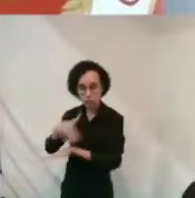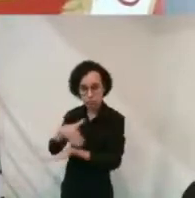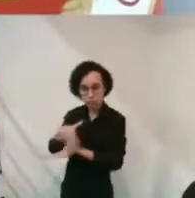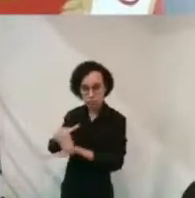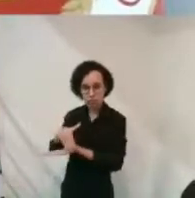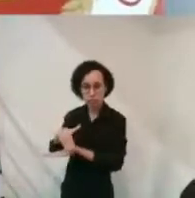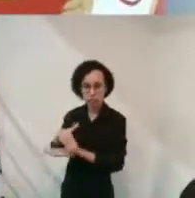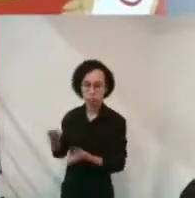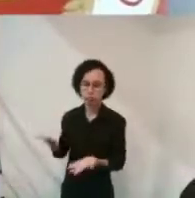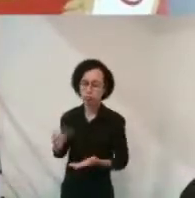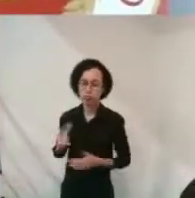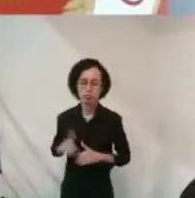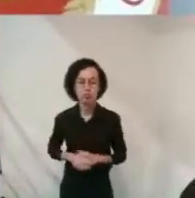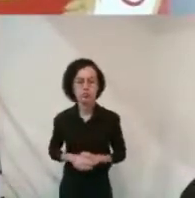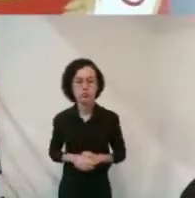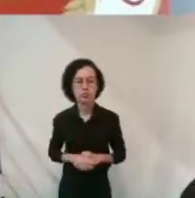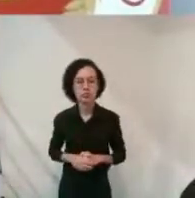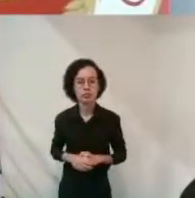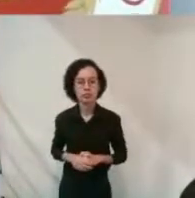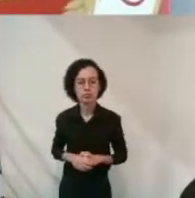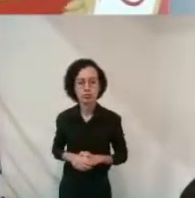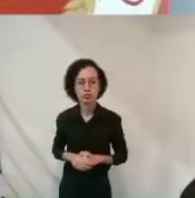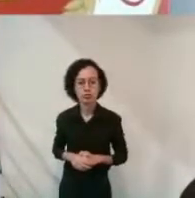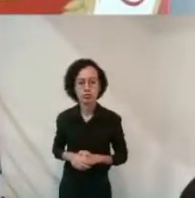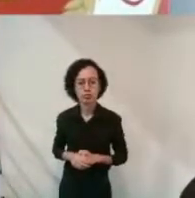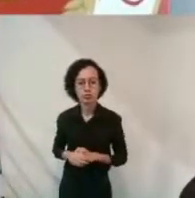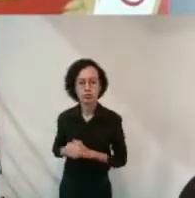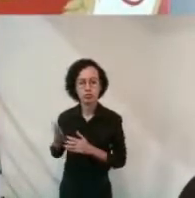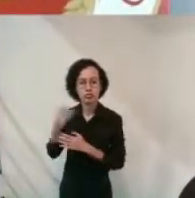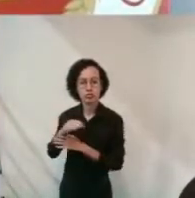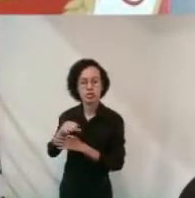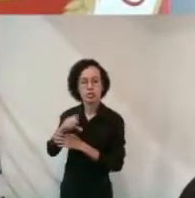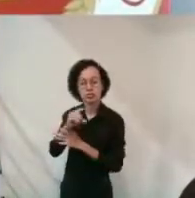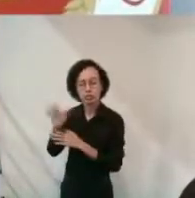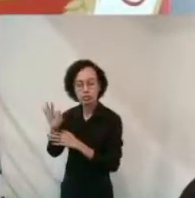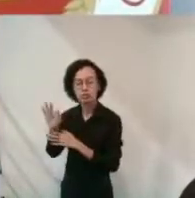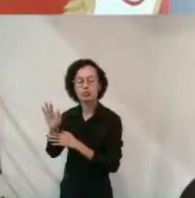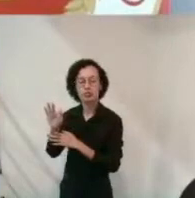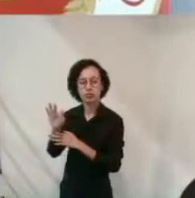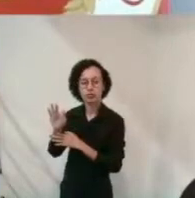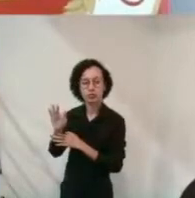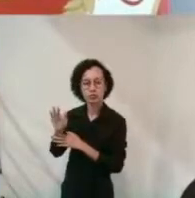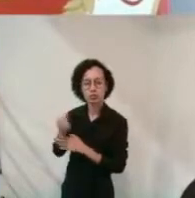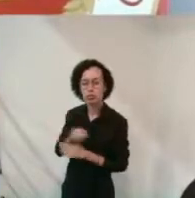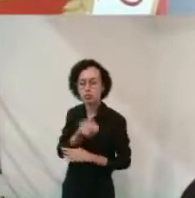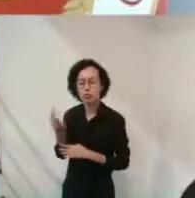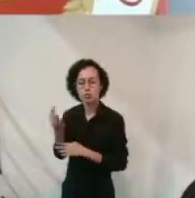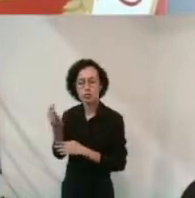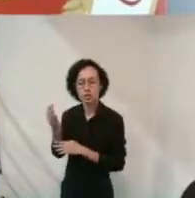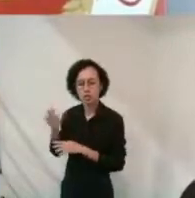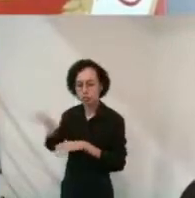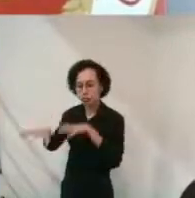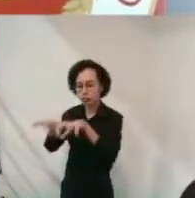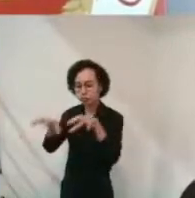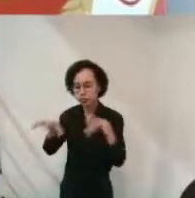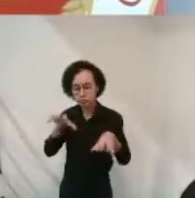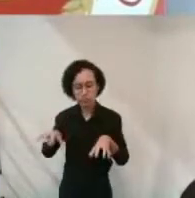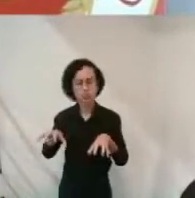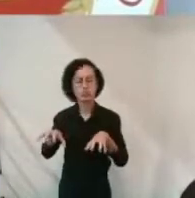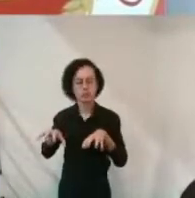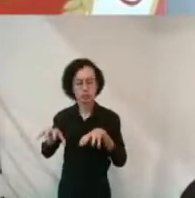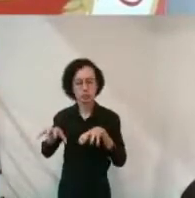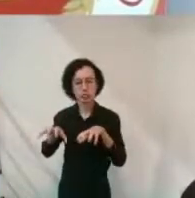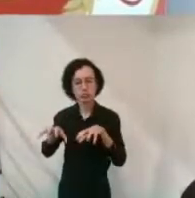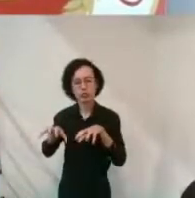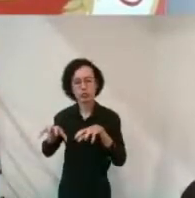Se tomássemos, por exemplo, como a sede da Capital Federal, só a quantidade de repartições públicas que tem ali,